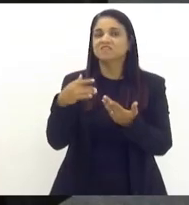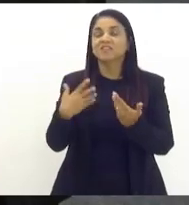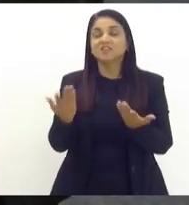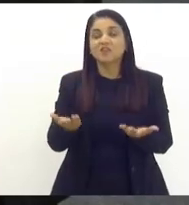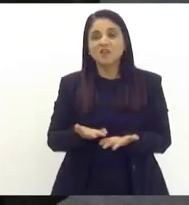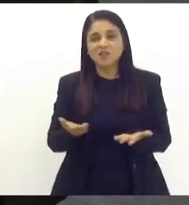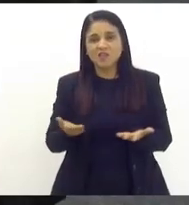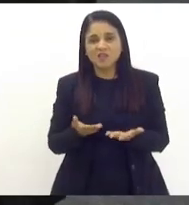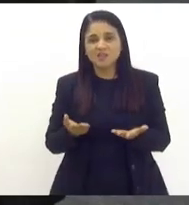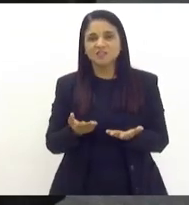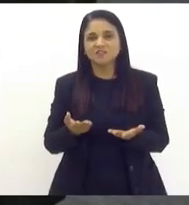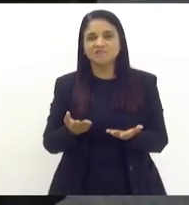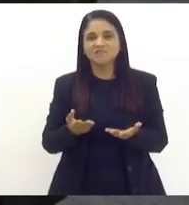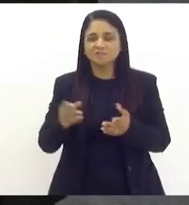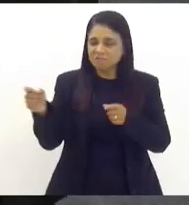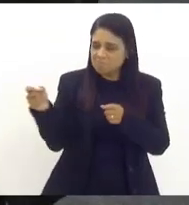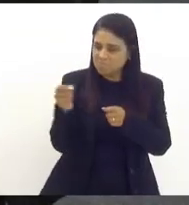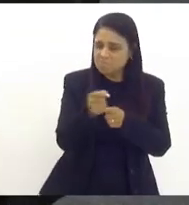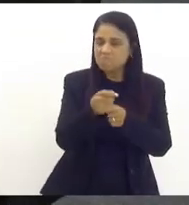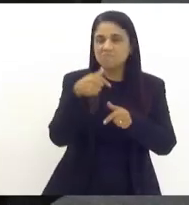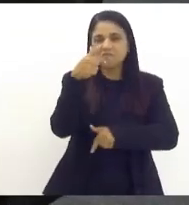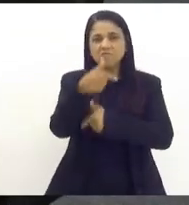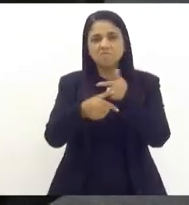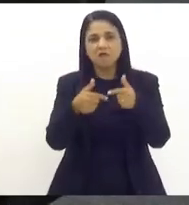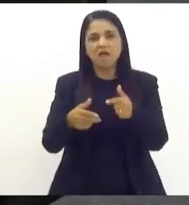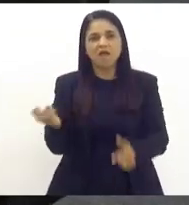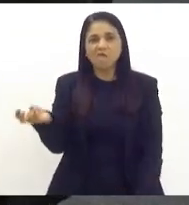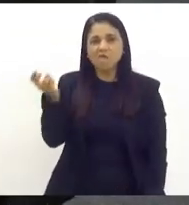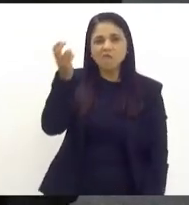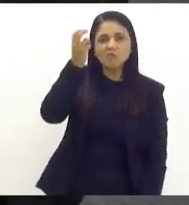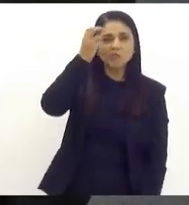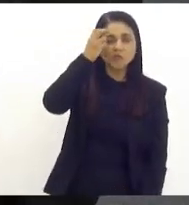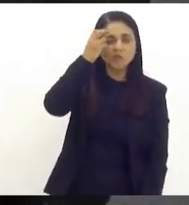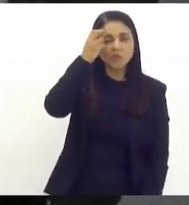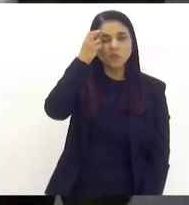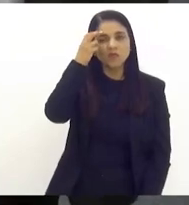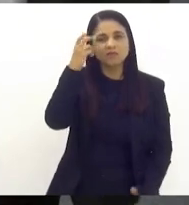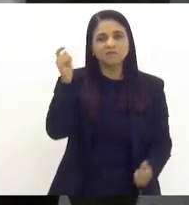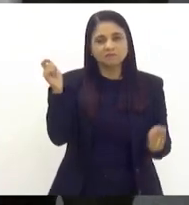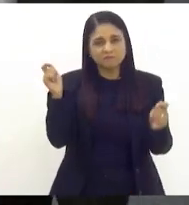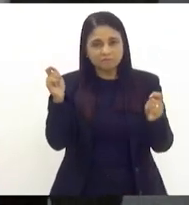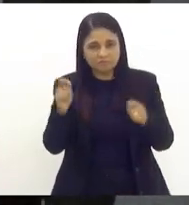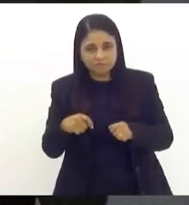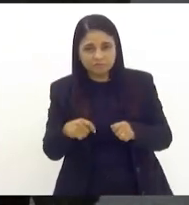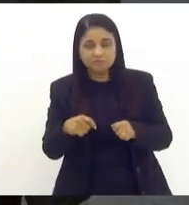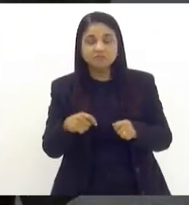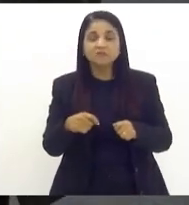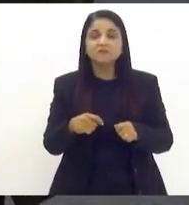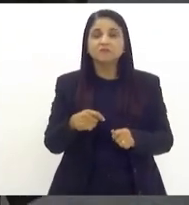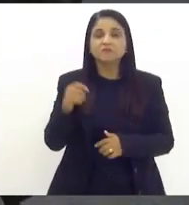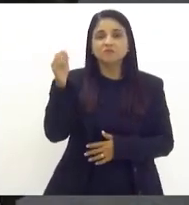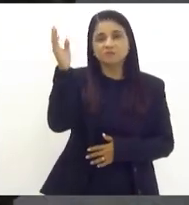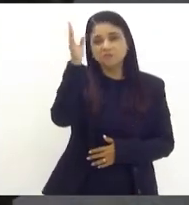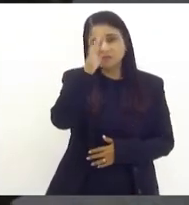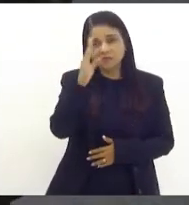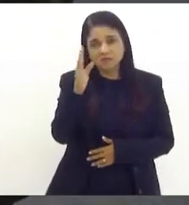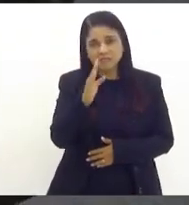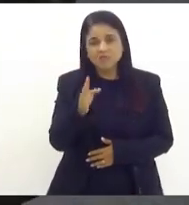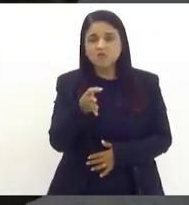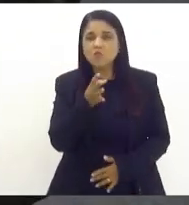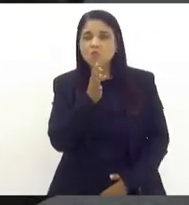de criar emprego de criar cultura de permitir que os brasileiros